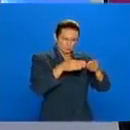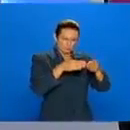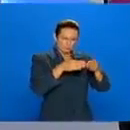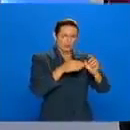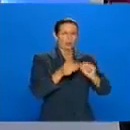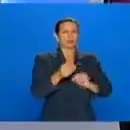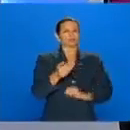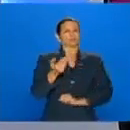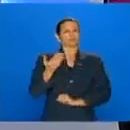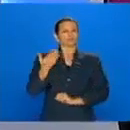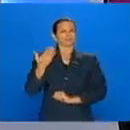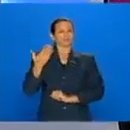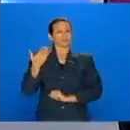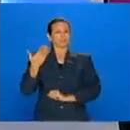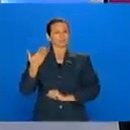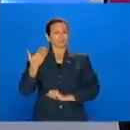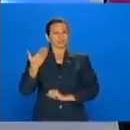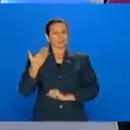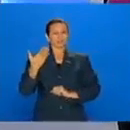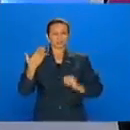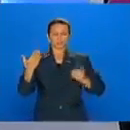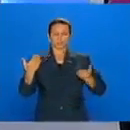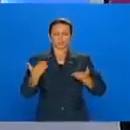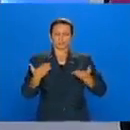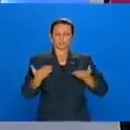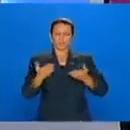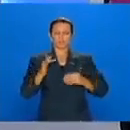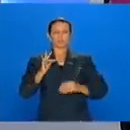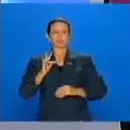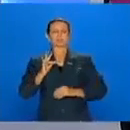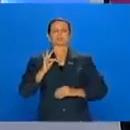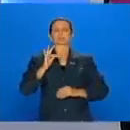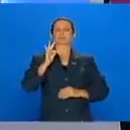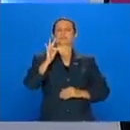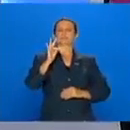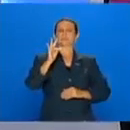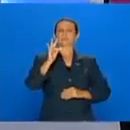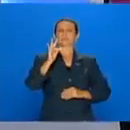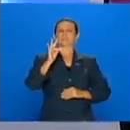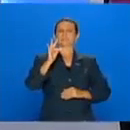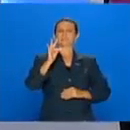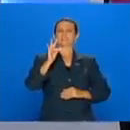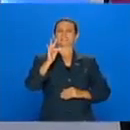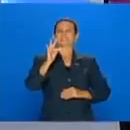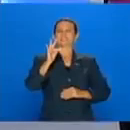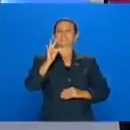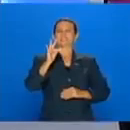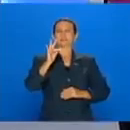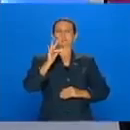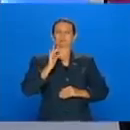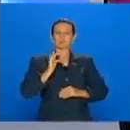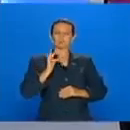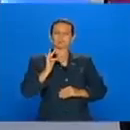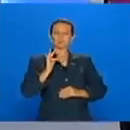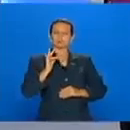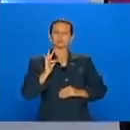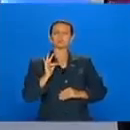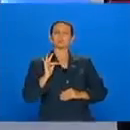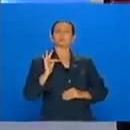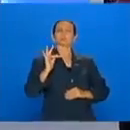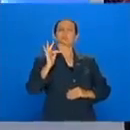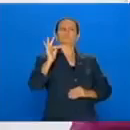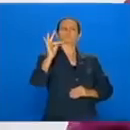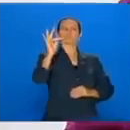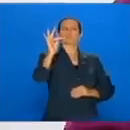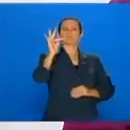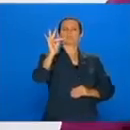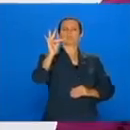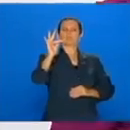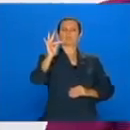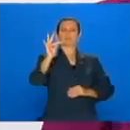recente, no passado remoto, no futuro mais distante, no futuro mais remoto.